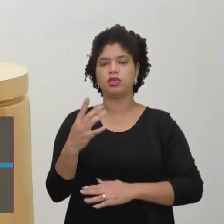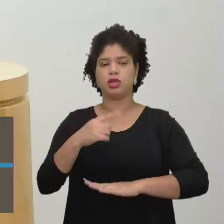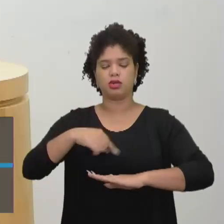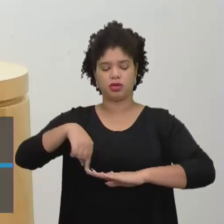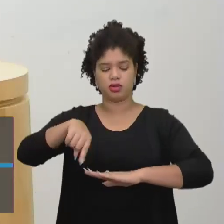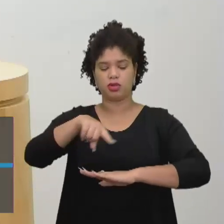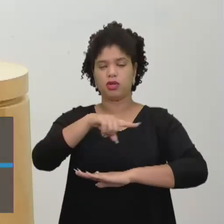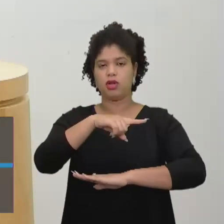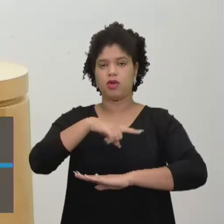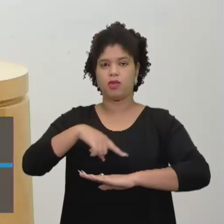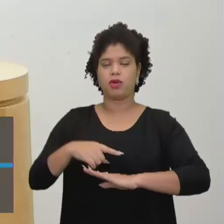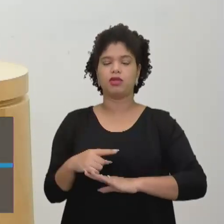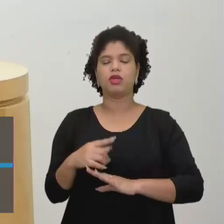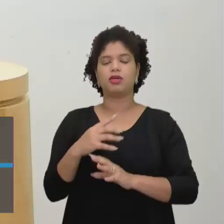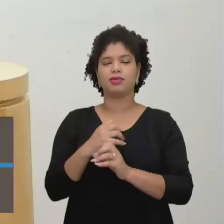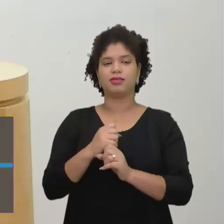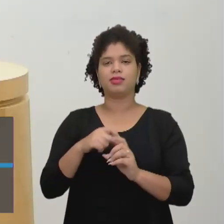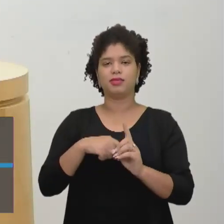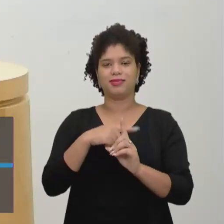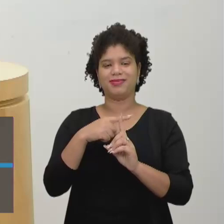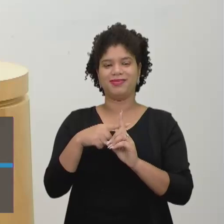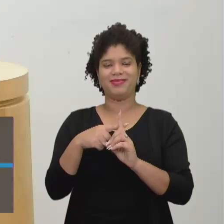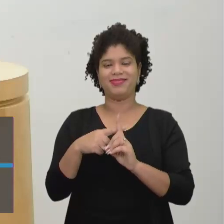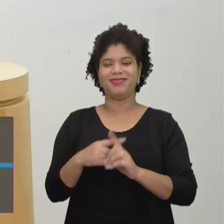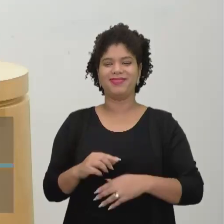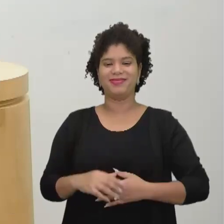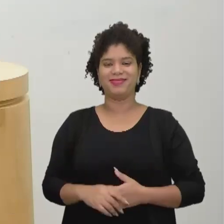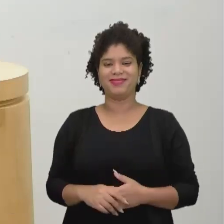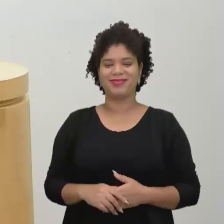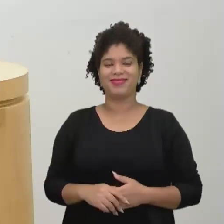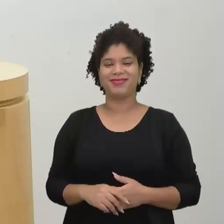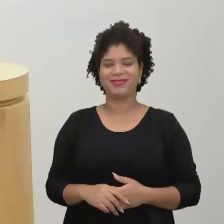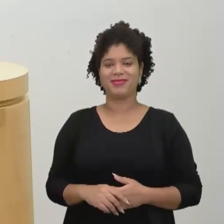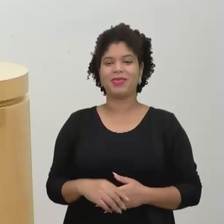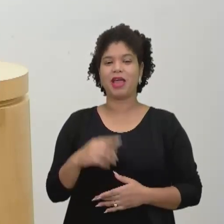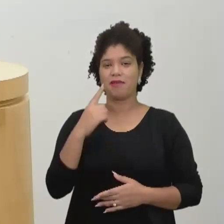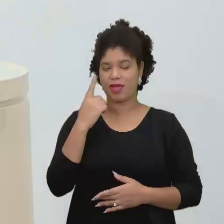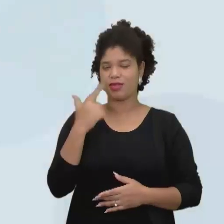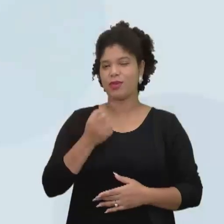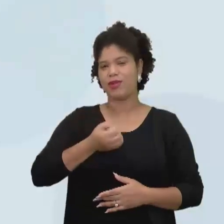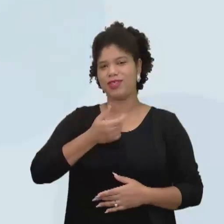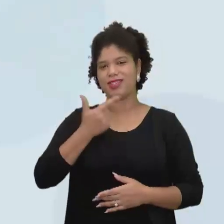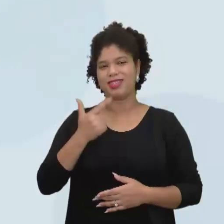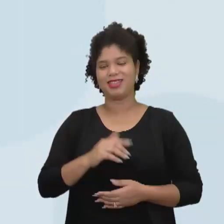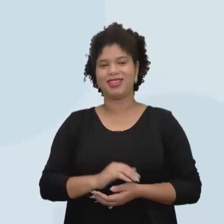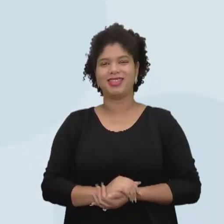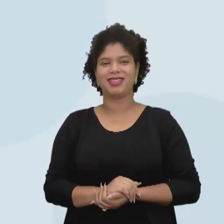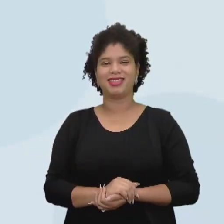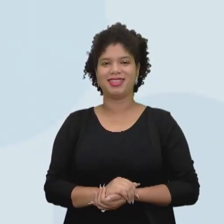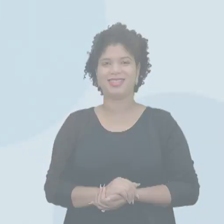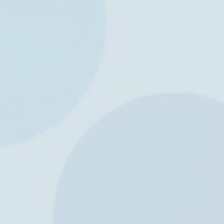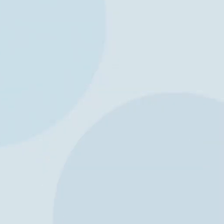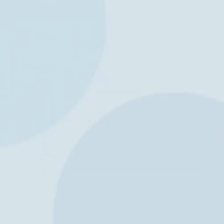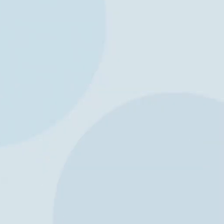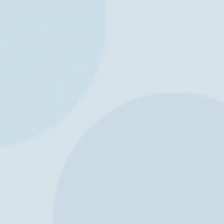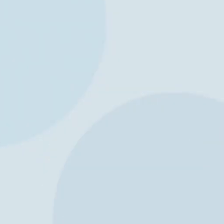minuto e meio para fazer essa soma e multiplicar por 4, que era a sua resposta. Já voltamos. Boa sorte!